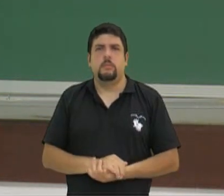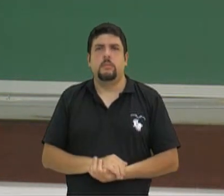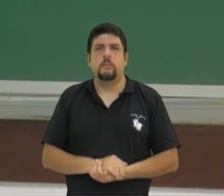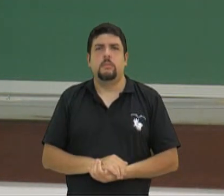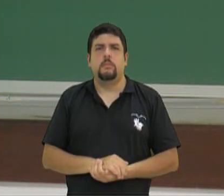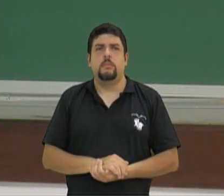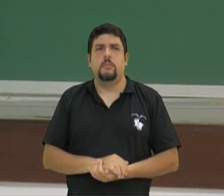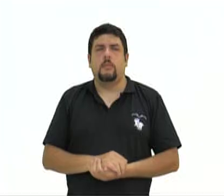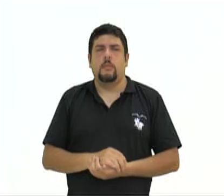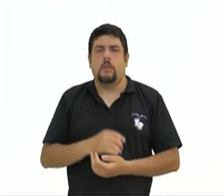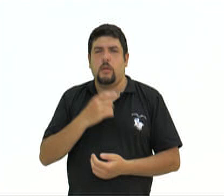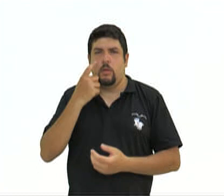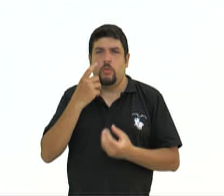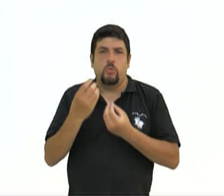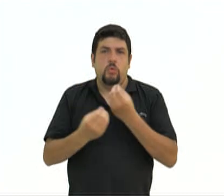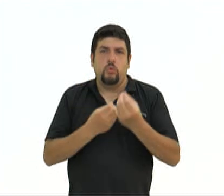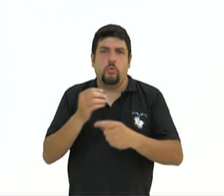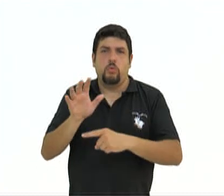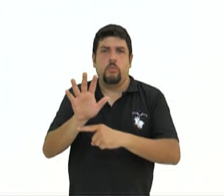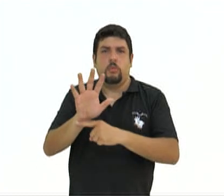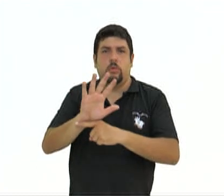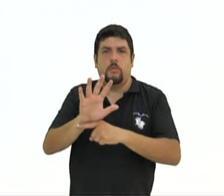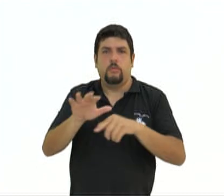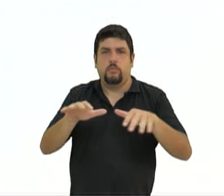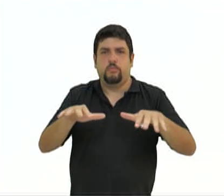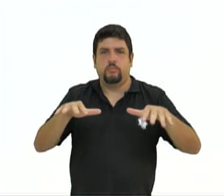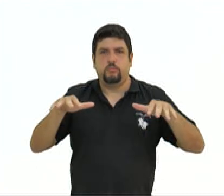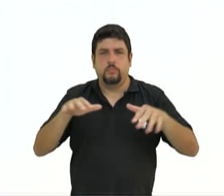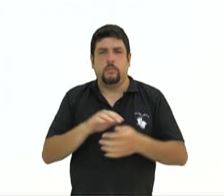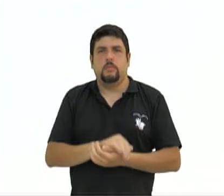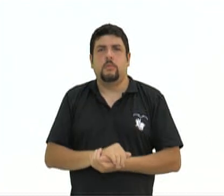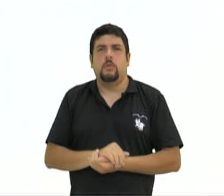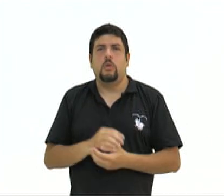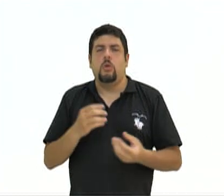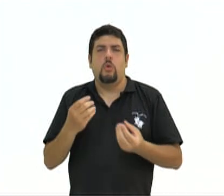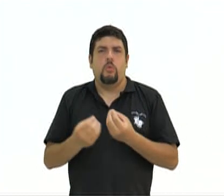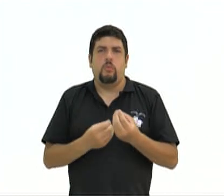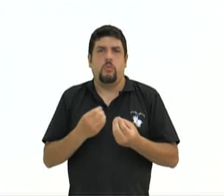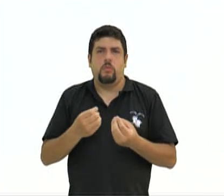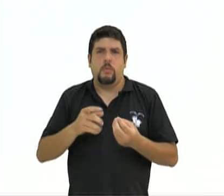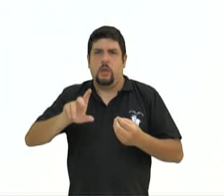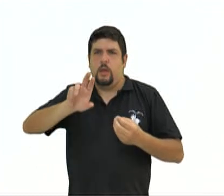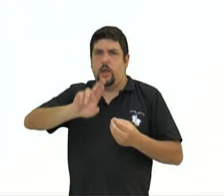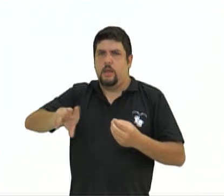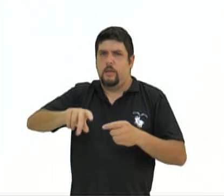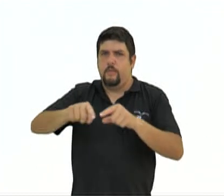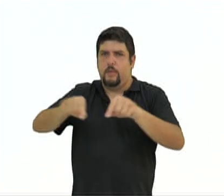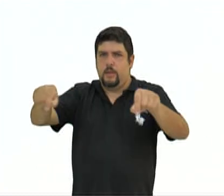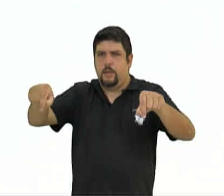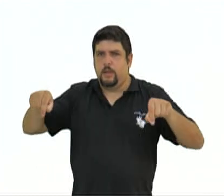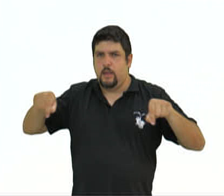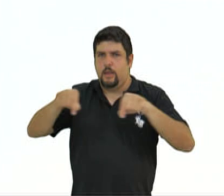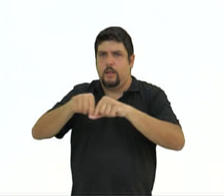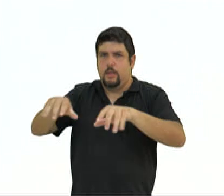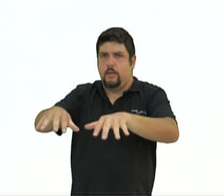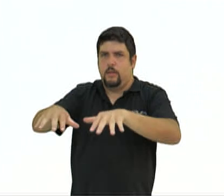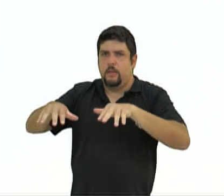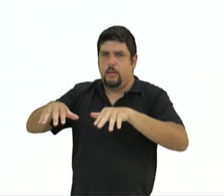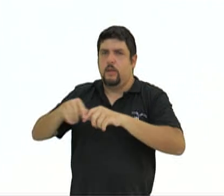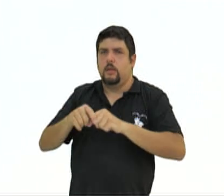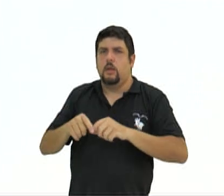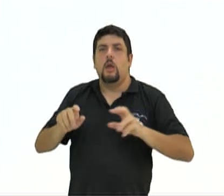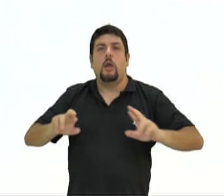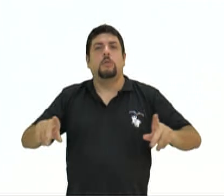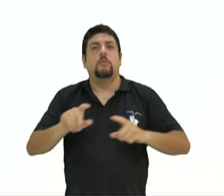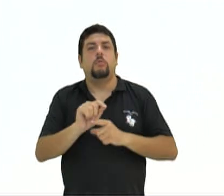foto, né, de como funcionava os vaudevilles, né, eram galpões enormes, né, não eram salas de cinema, tudo. E o filme ficava rodando lá,